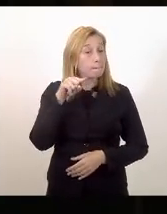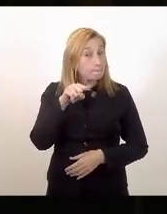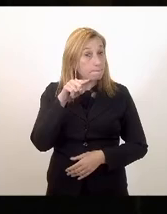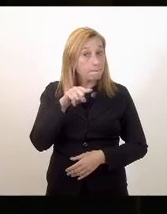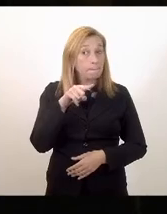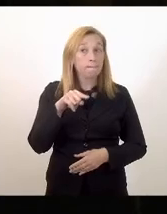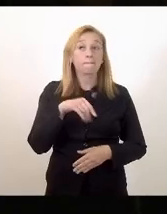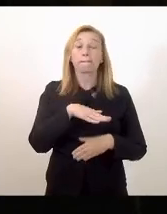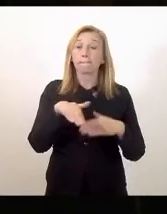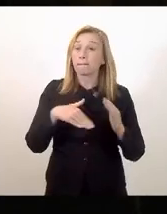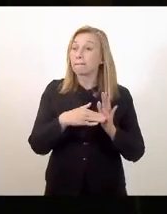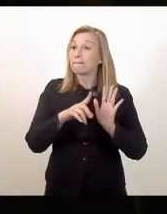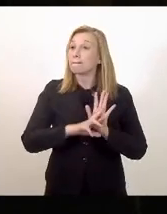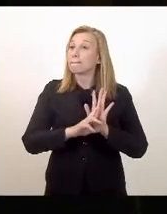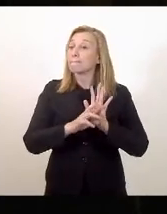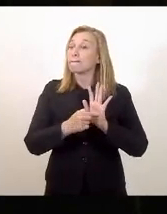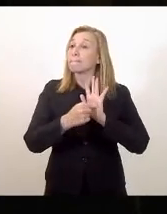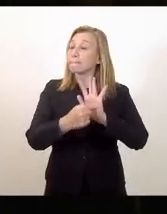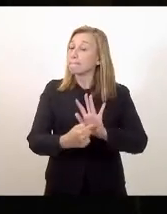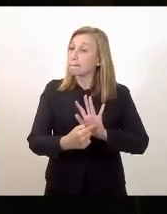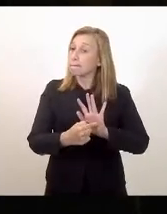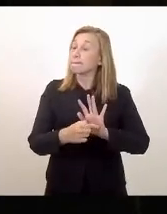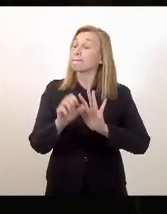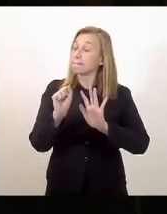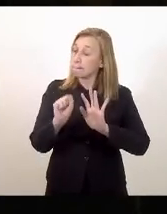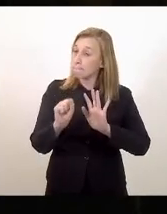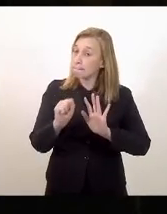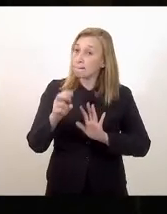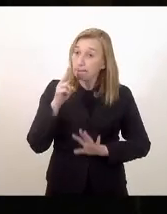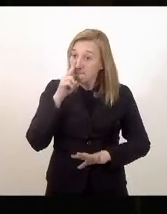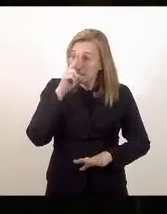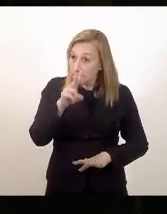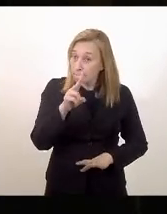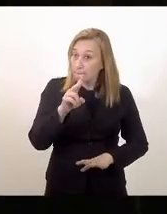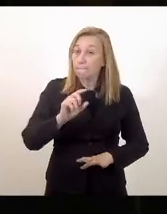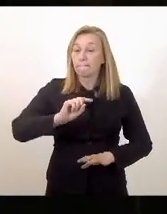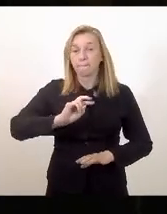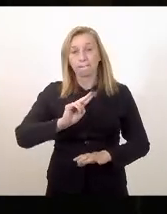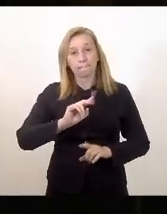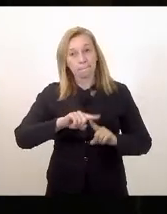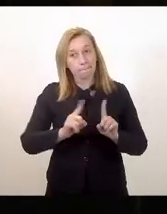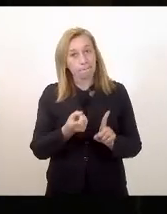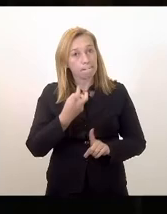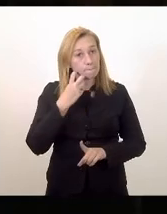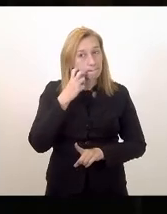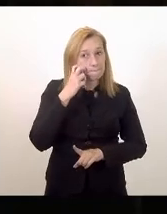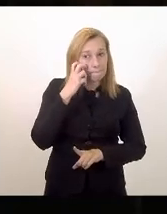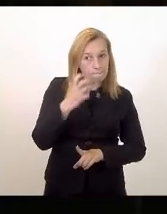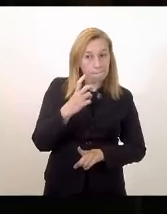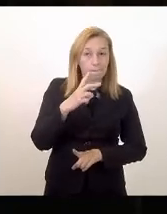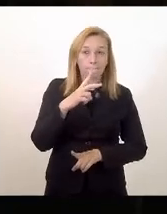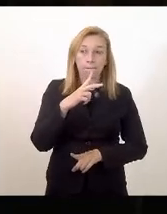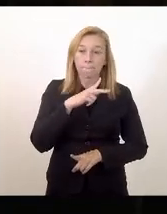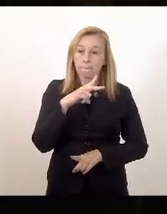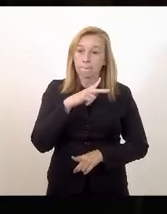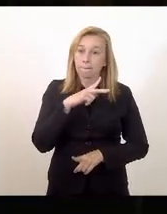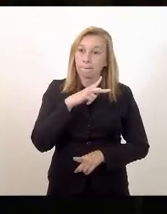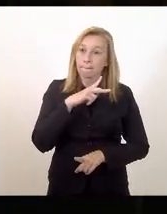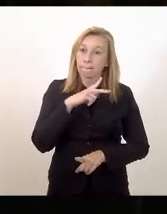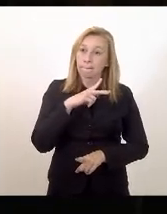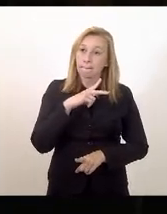toda uma demonstração que poderia ser de força, mas foi de vergonha, das próprias